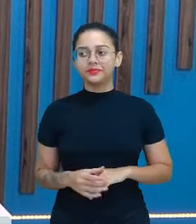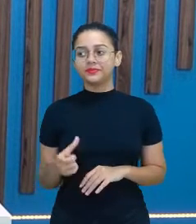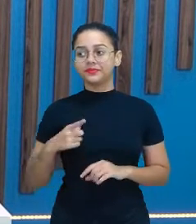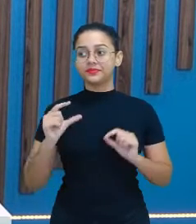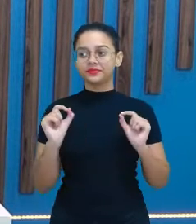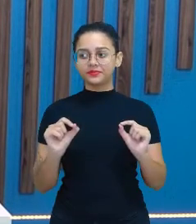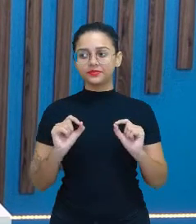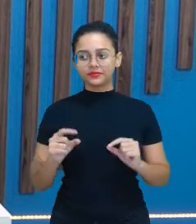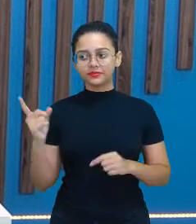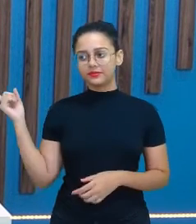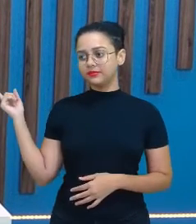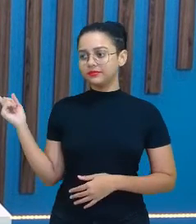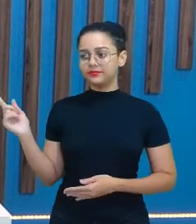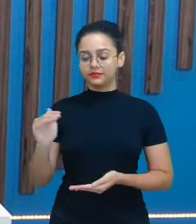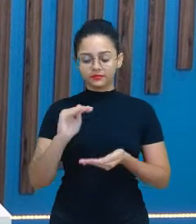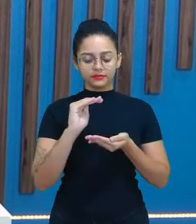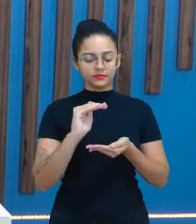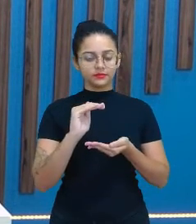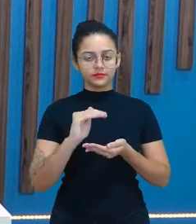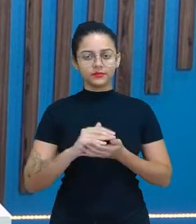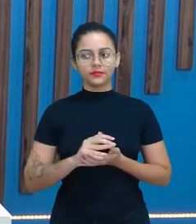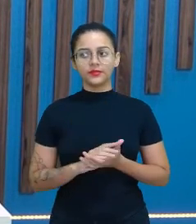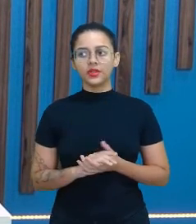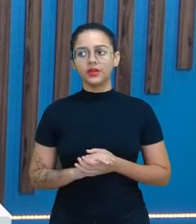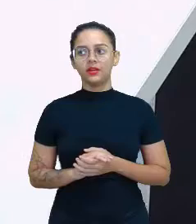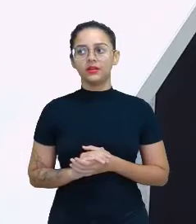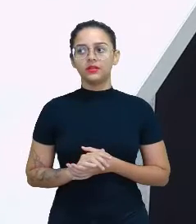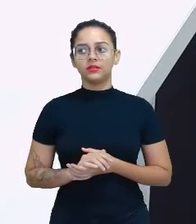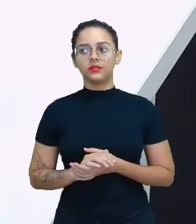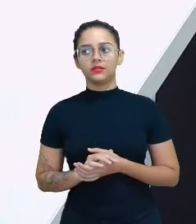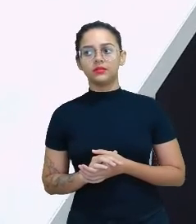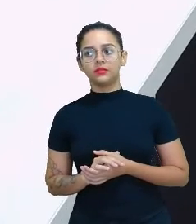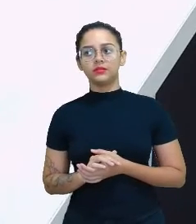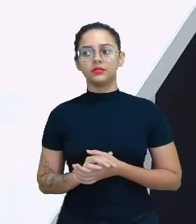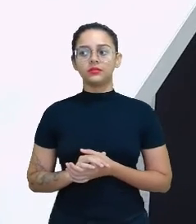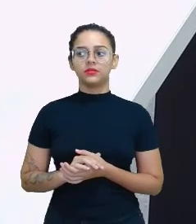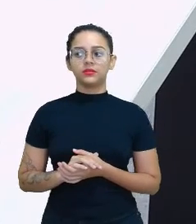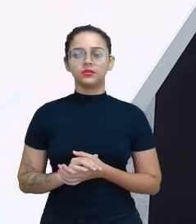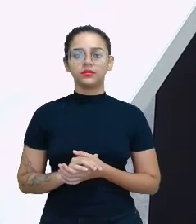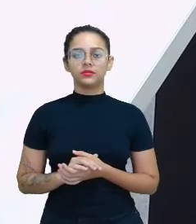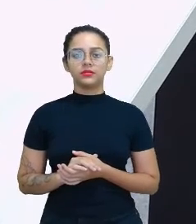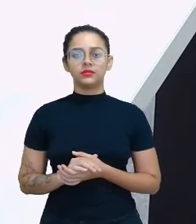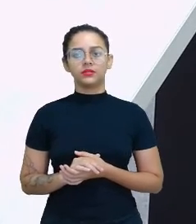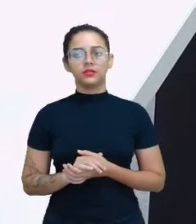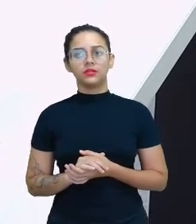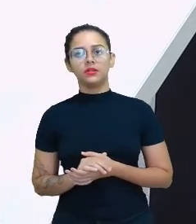gente tem aqui esse bequezinho joga aqui nessa nessa câmera Cleitinho ótimo